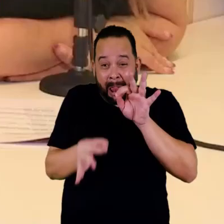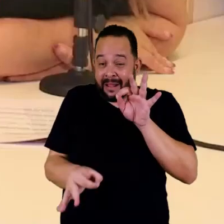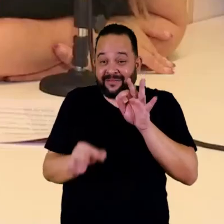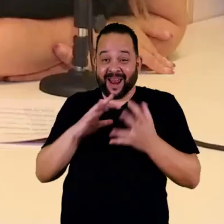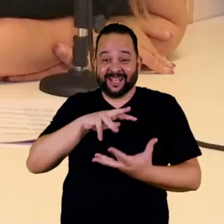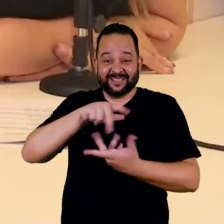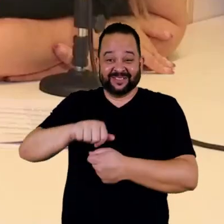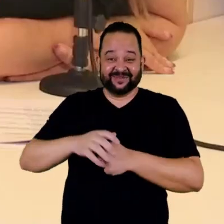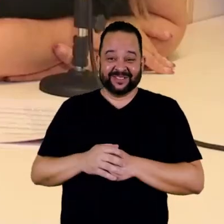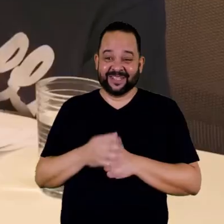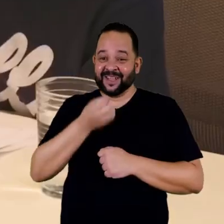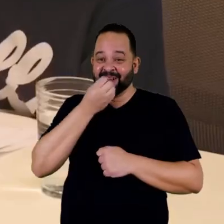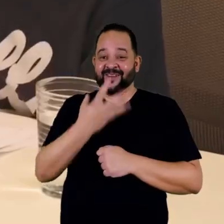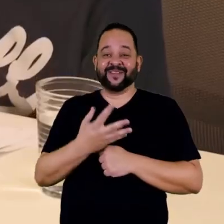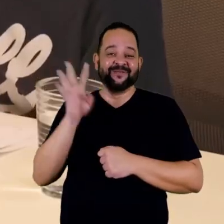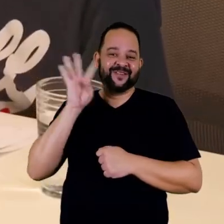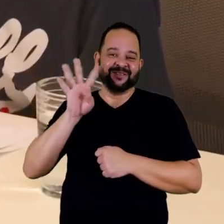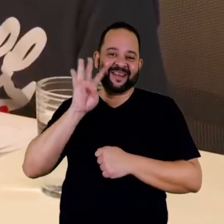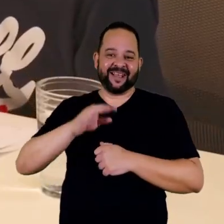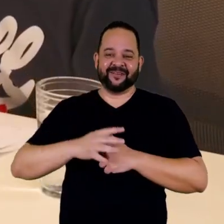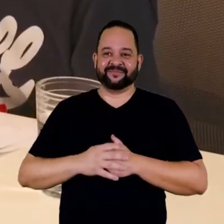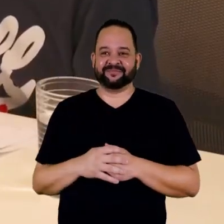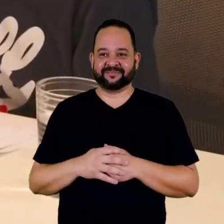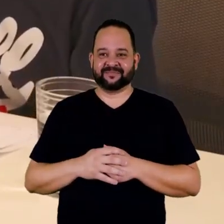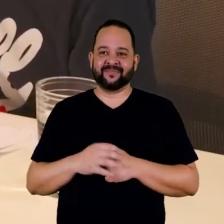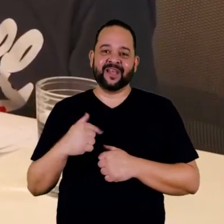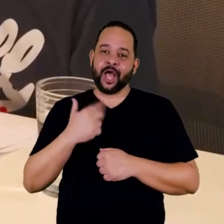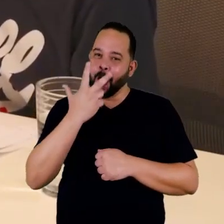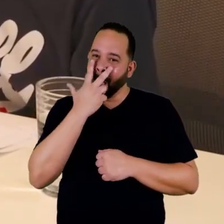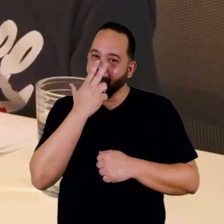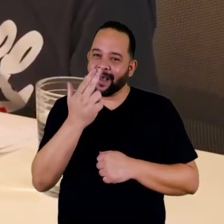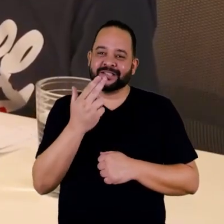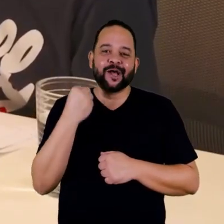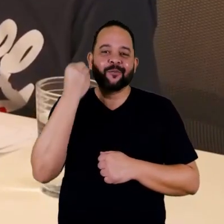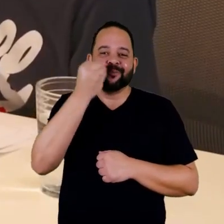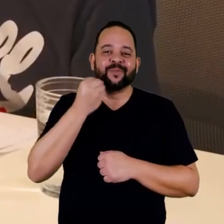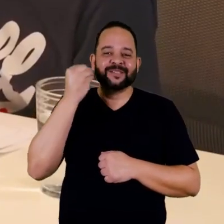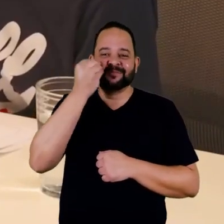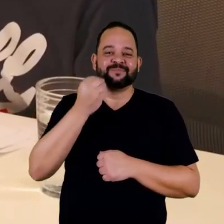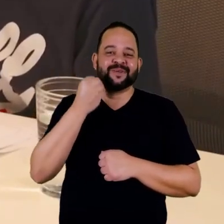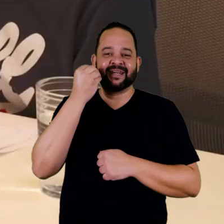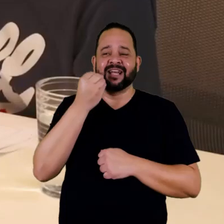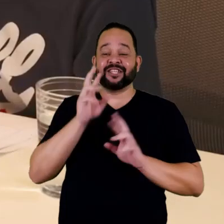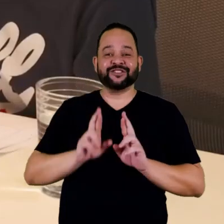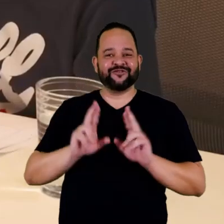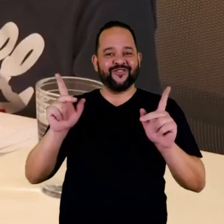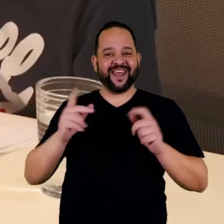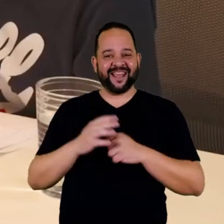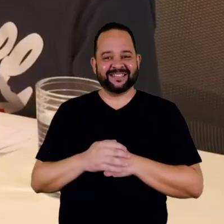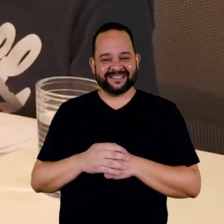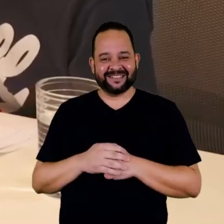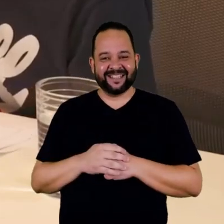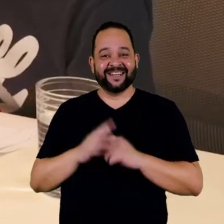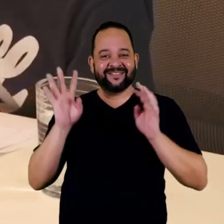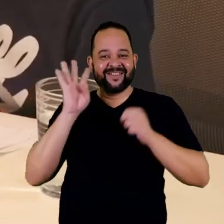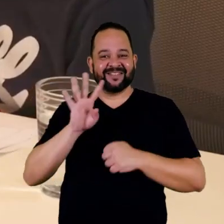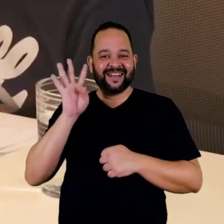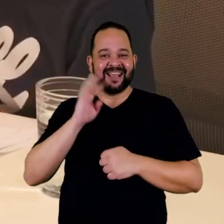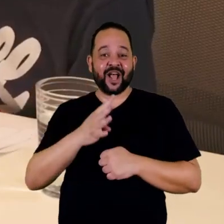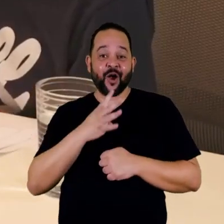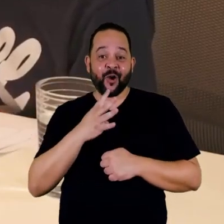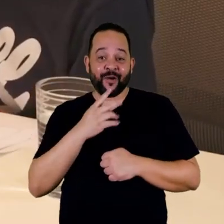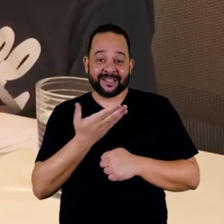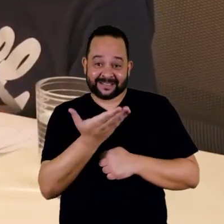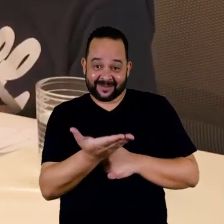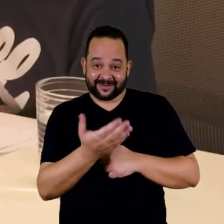e foi muito bom foi bem legal eu achei que foi uma experiência muito diferente foi muito legal